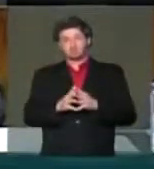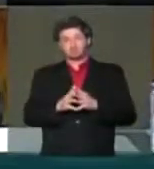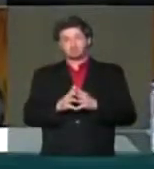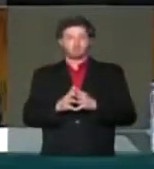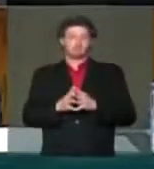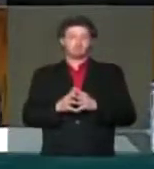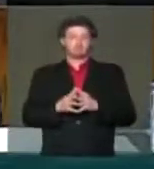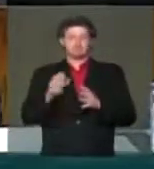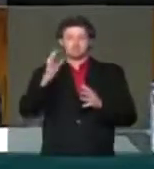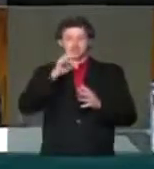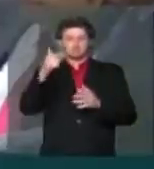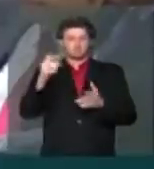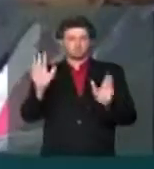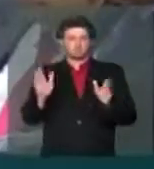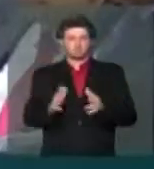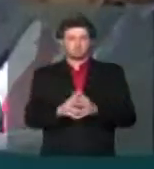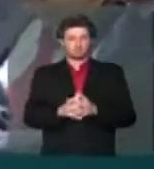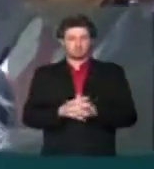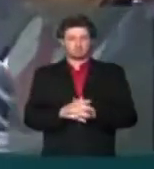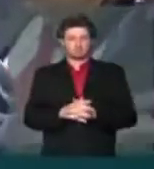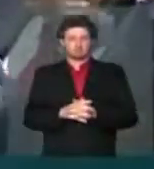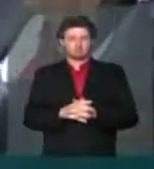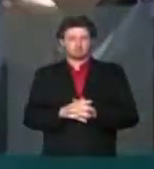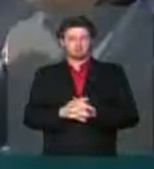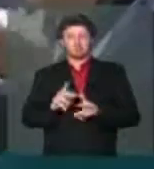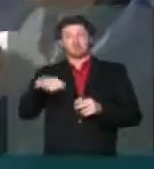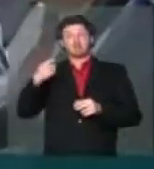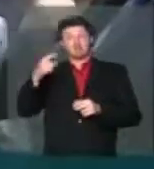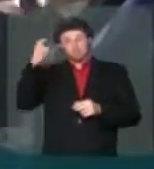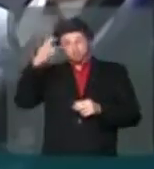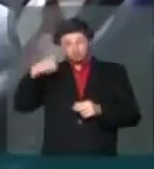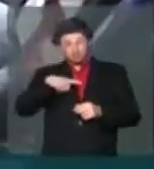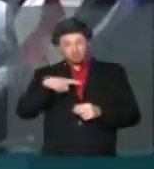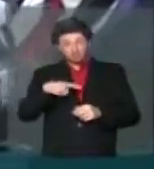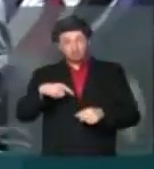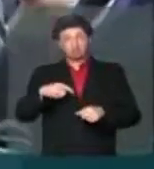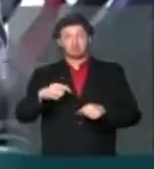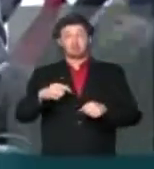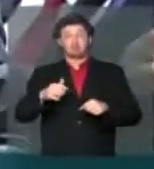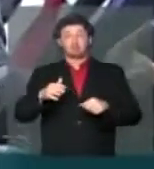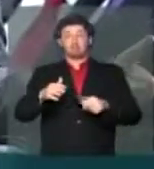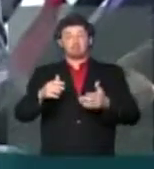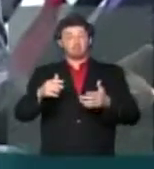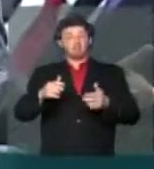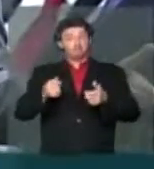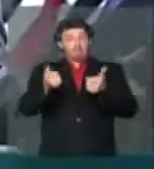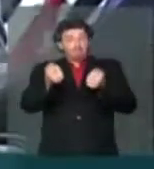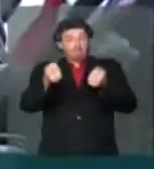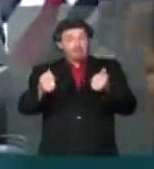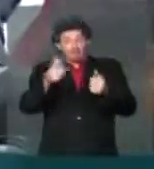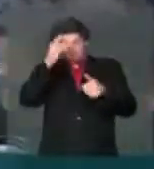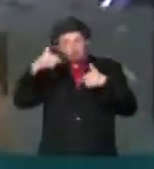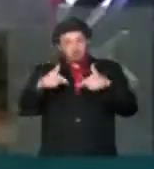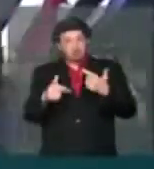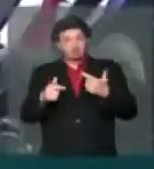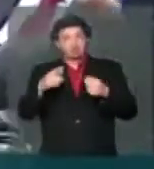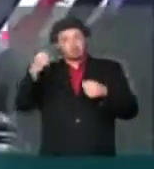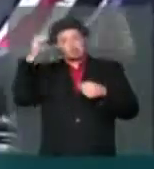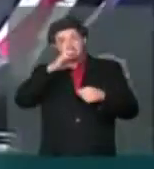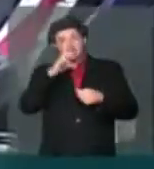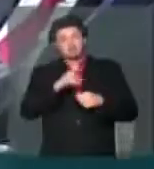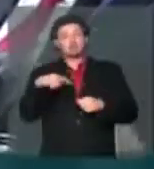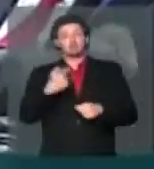a oposição não tem pressa de acabar essa votação. Quem está preocupado em ferrar o trabalhador tem que ter pressa mesmo. Nós não.